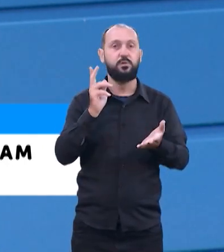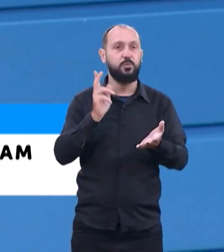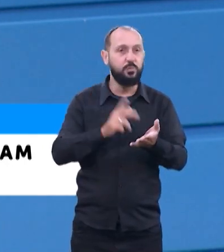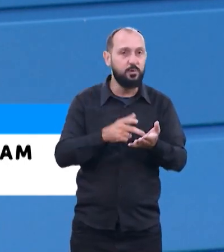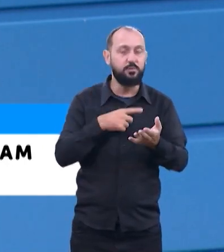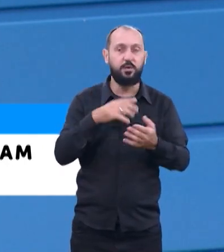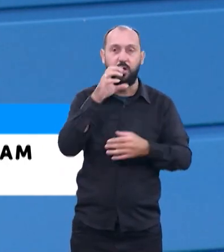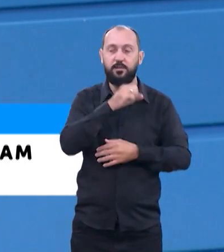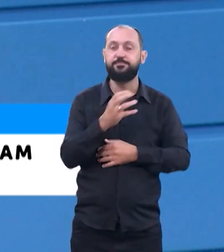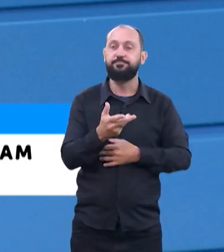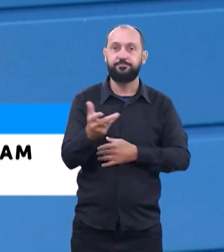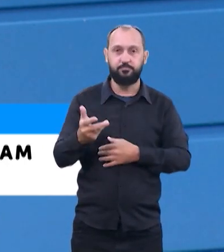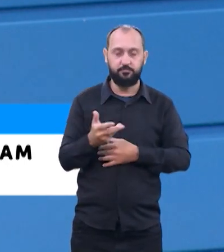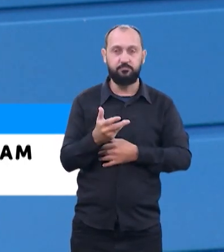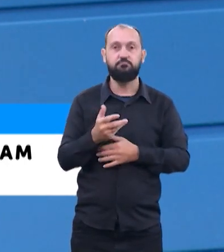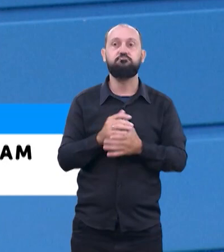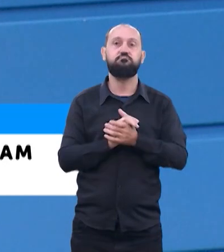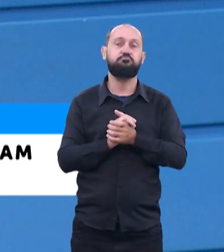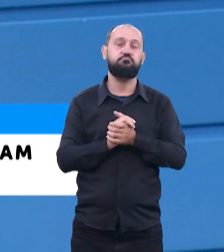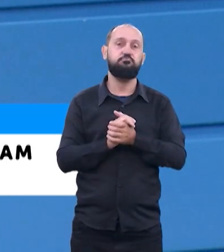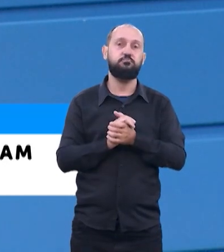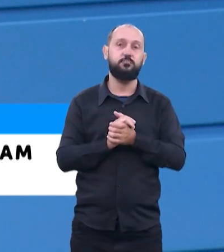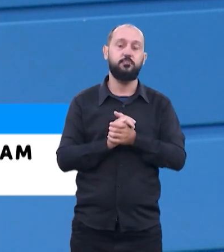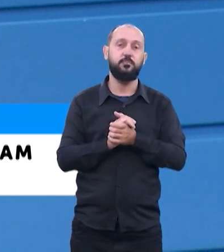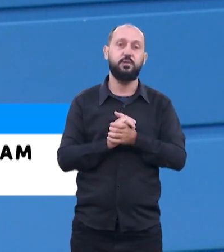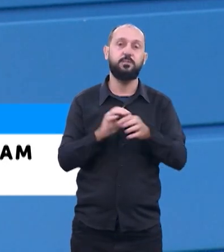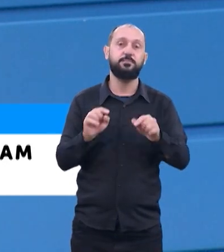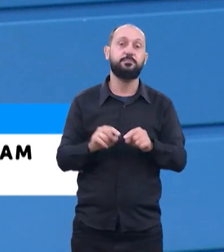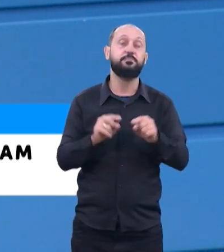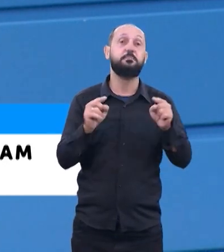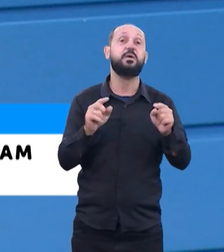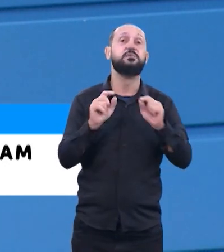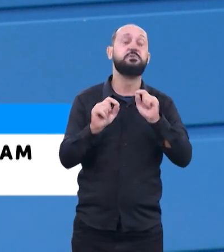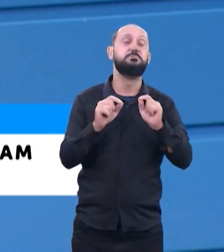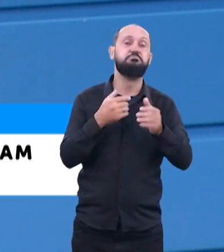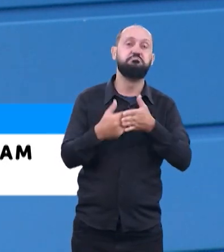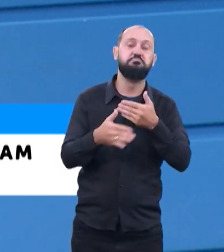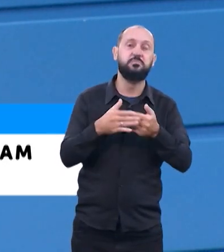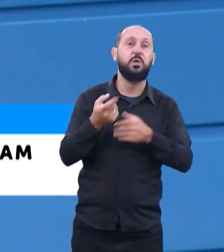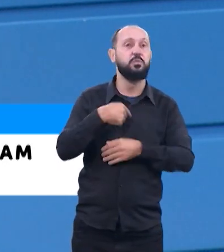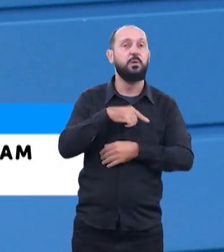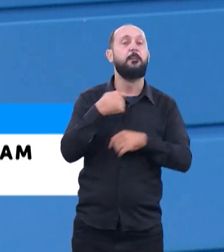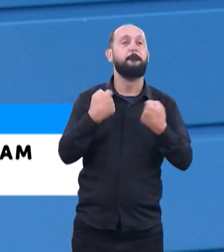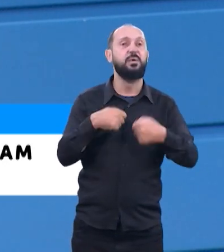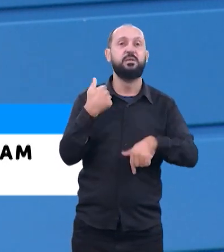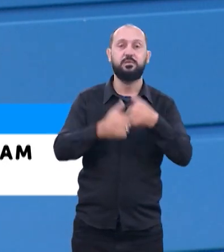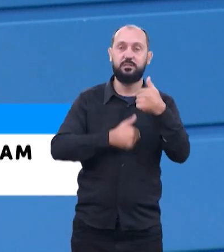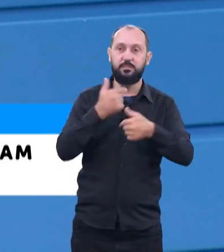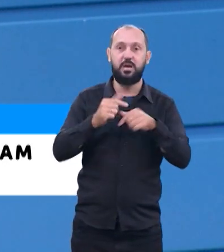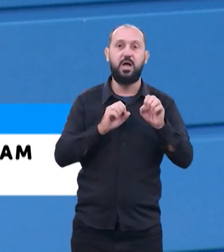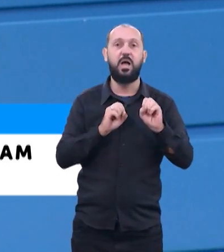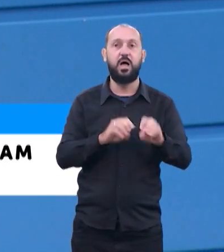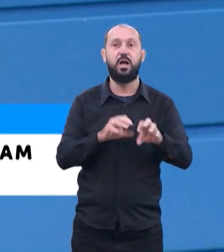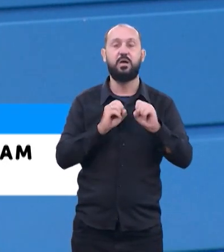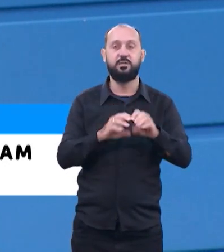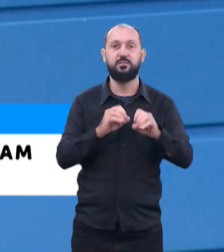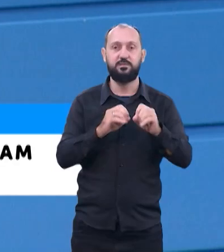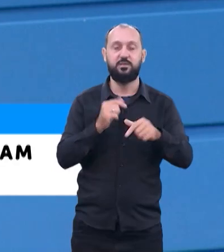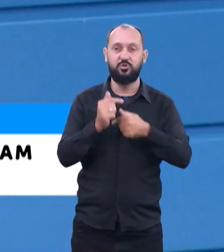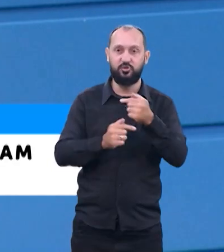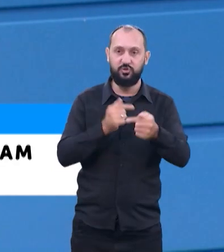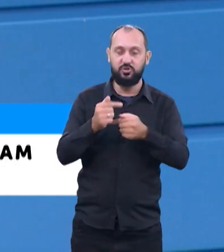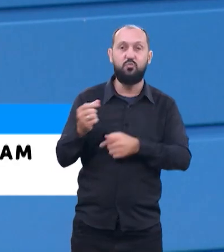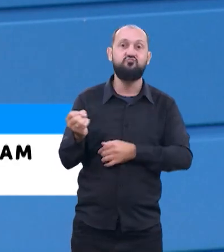severas, que sejam mais ágeis, Mas, acima de qualquer coisa, nós temos que trabalhar a educação dessa